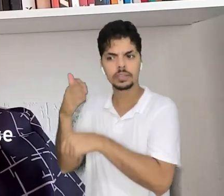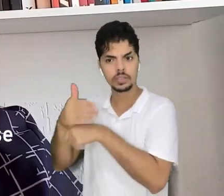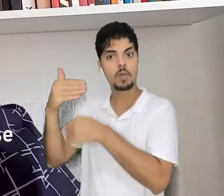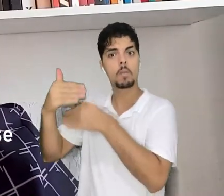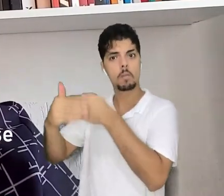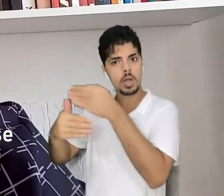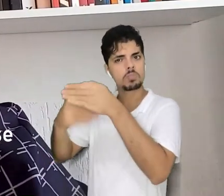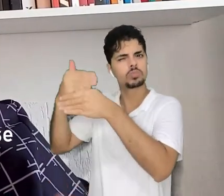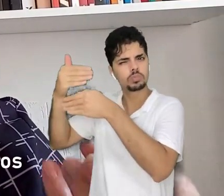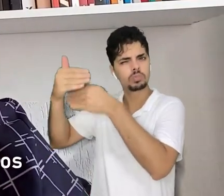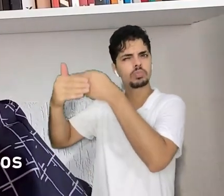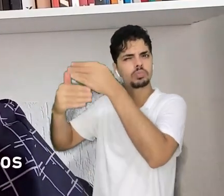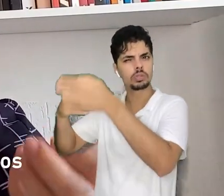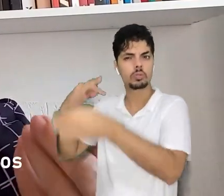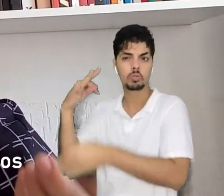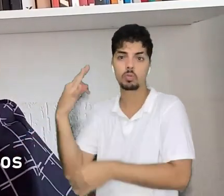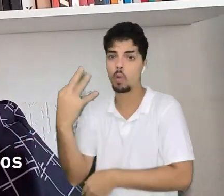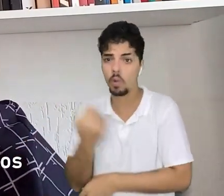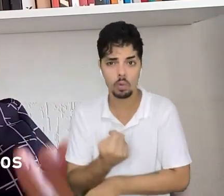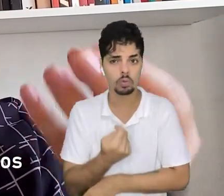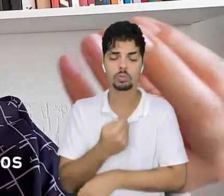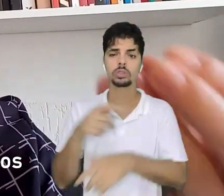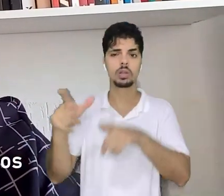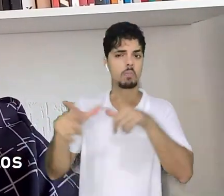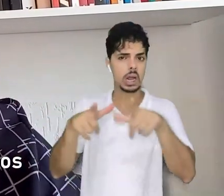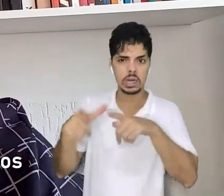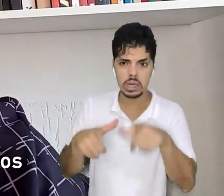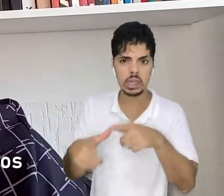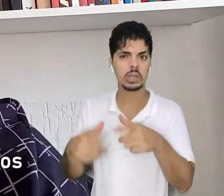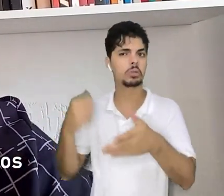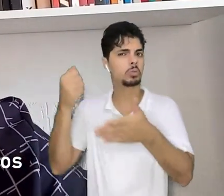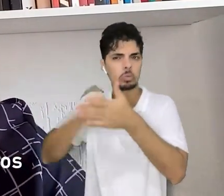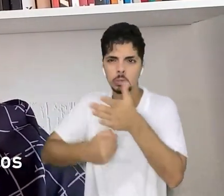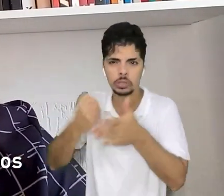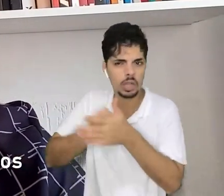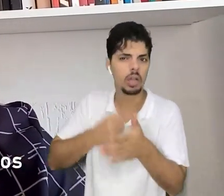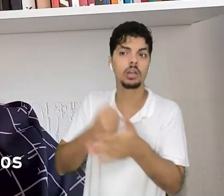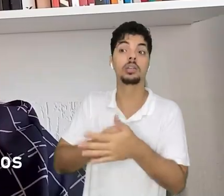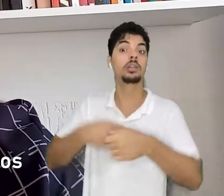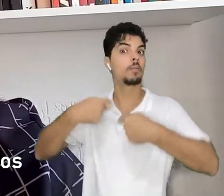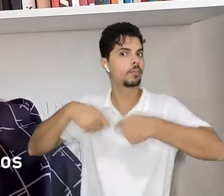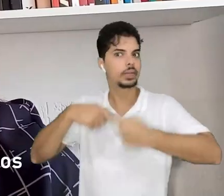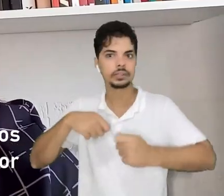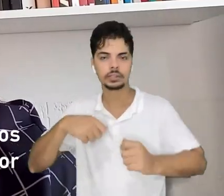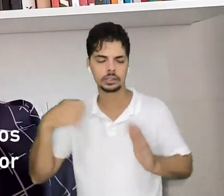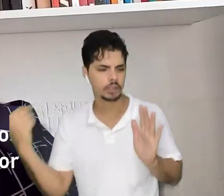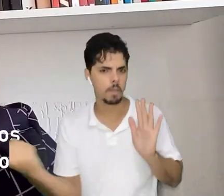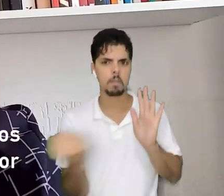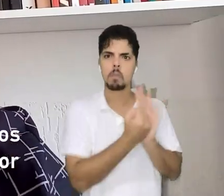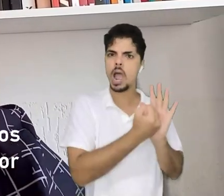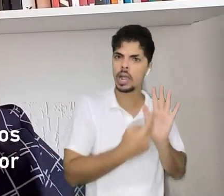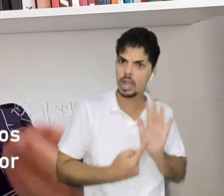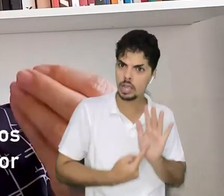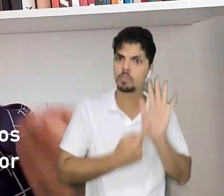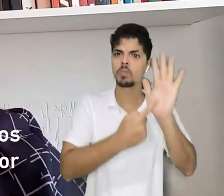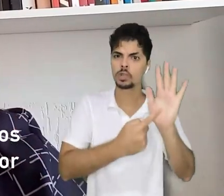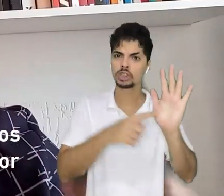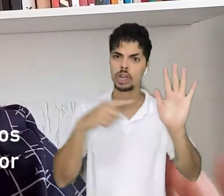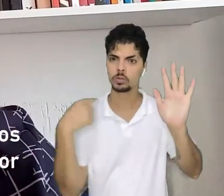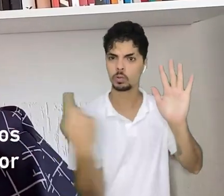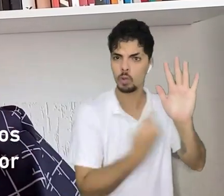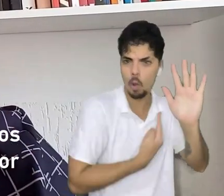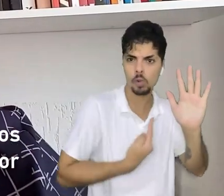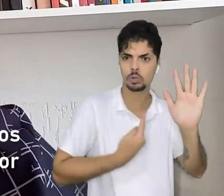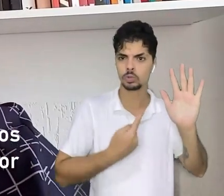processo né então esse sujeitos eles precisam ser evidenciados e nós professores somos